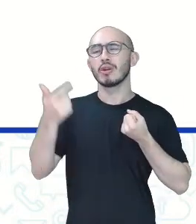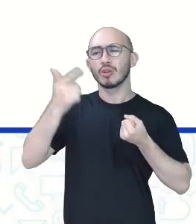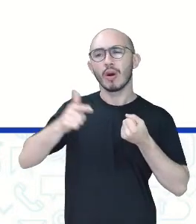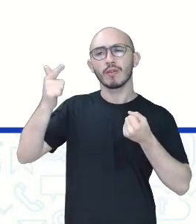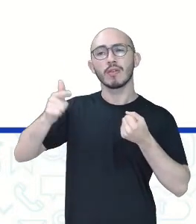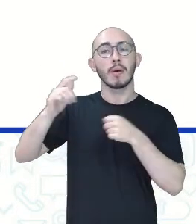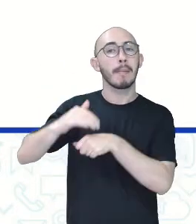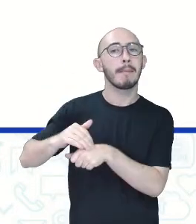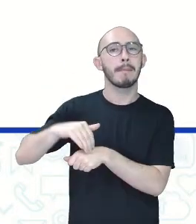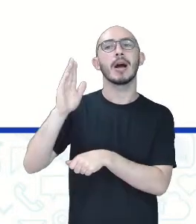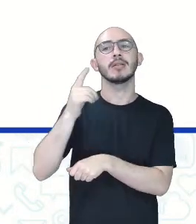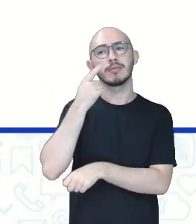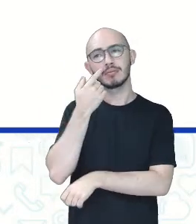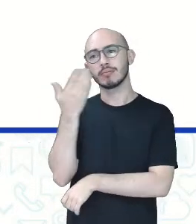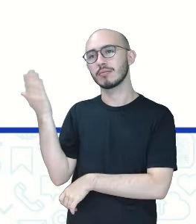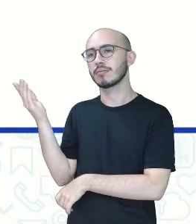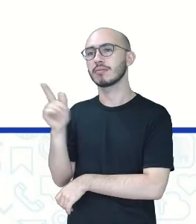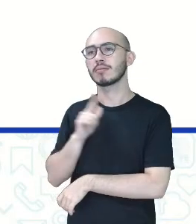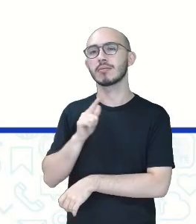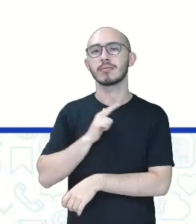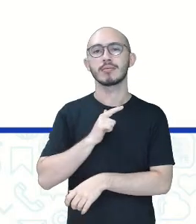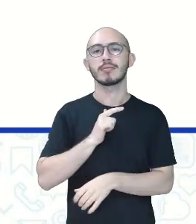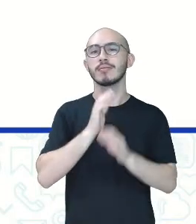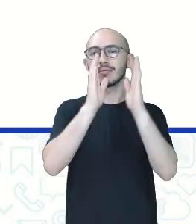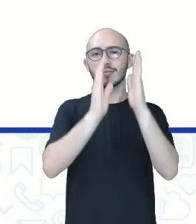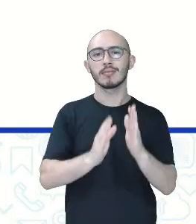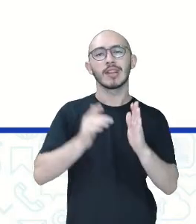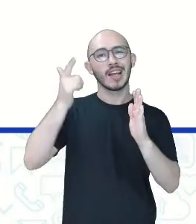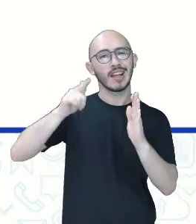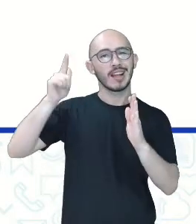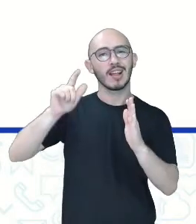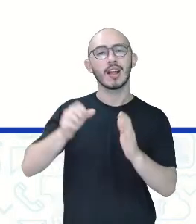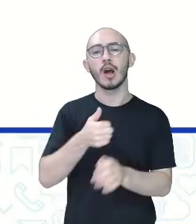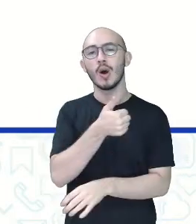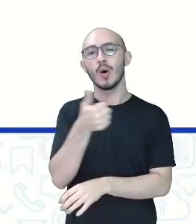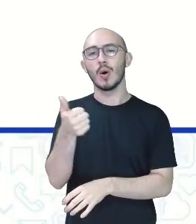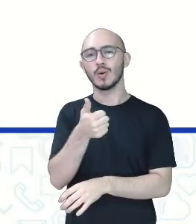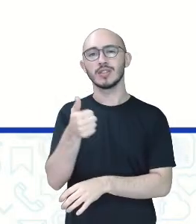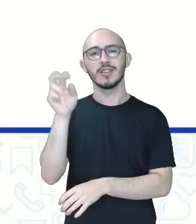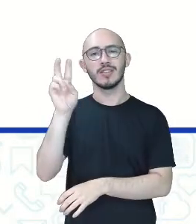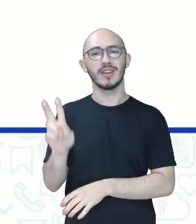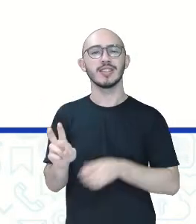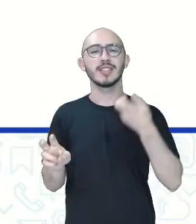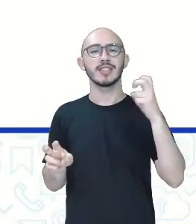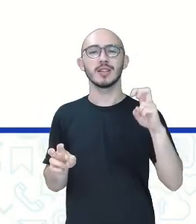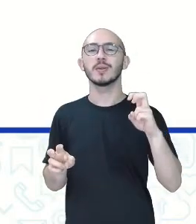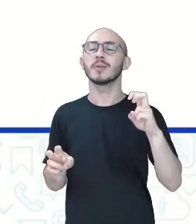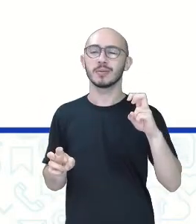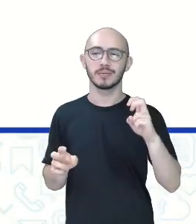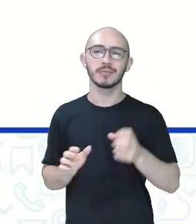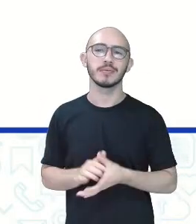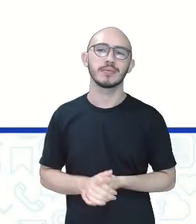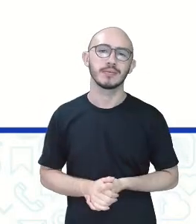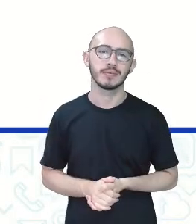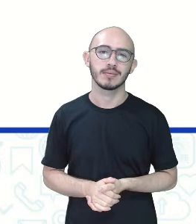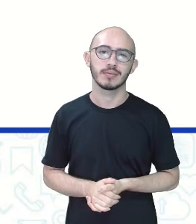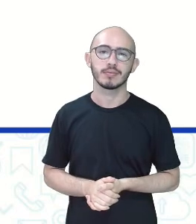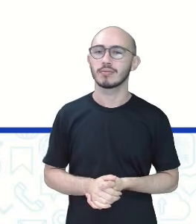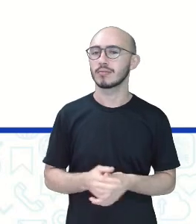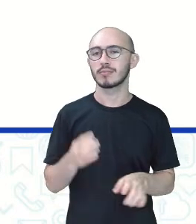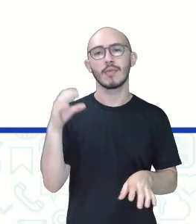gente observa ali, ó, pela frequência de cara, a gente vê que 11 vezes vai aparecer o valor 5. Então, num